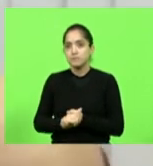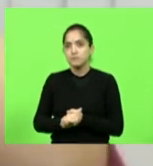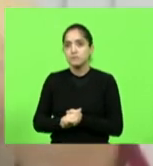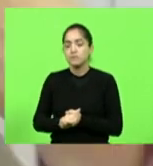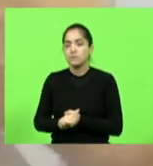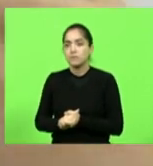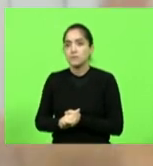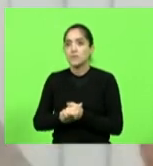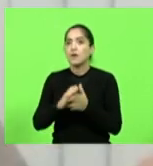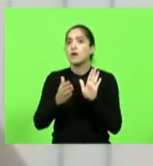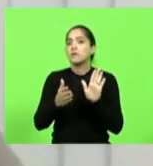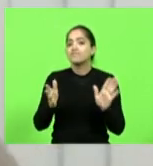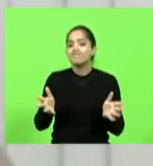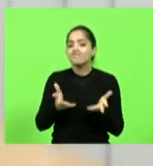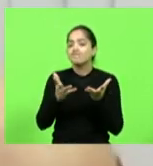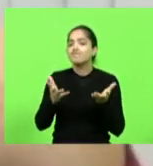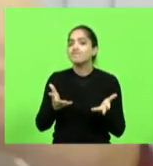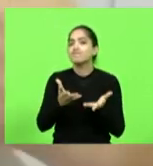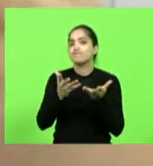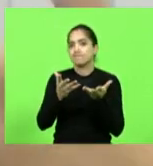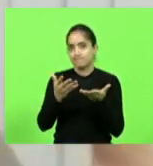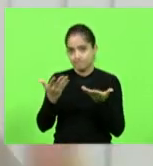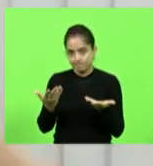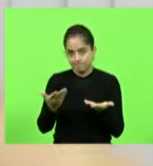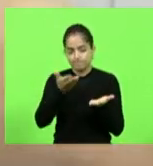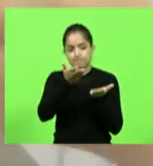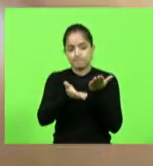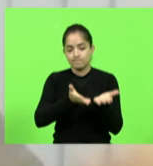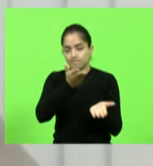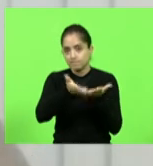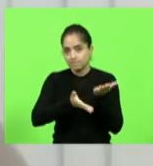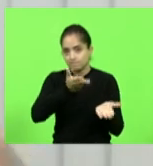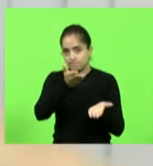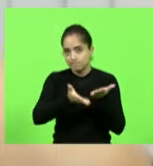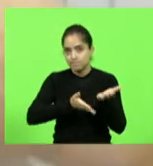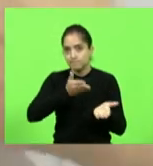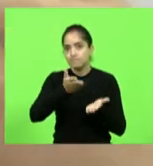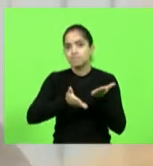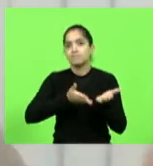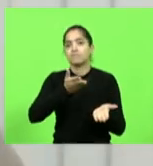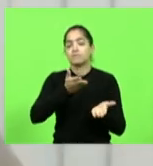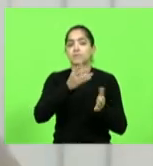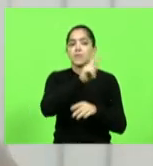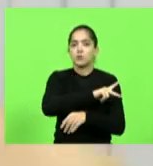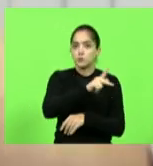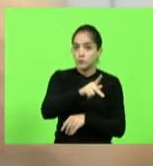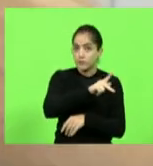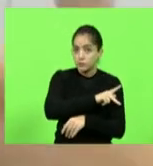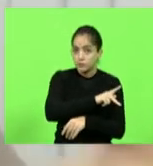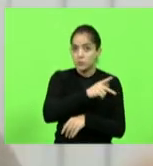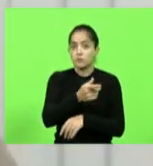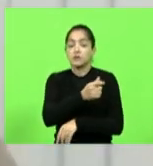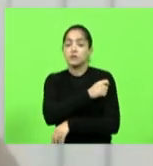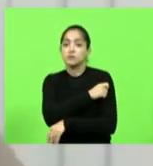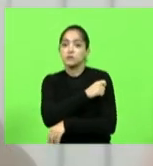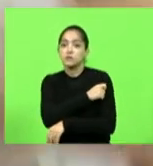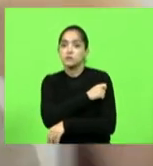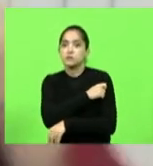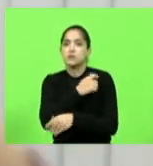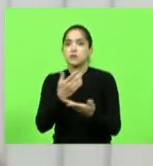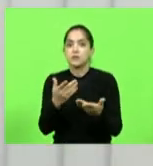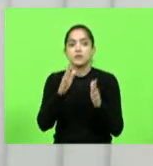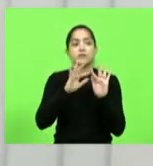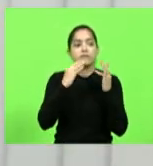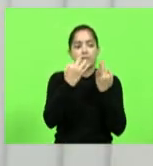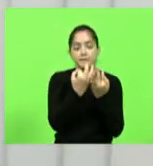de proporcionarem esse atendimento integral aos professores, aos estudantes e suas